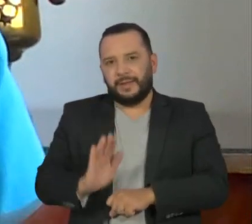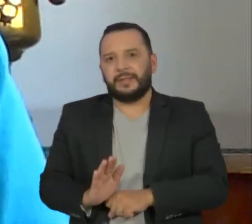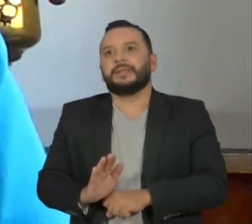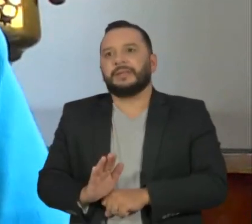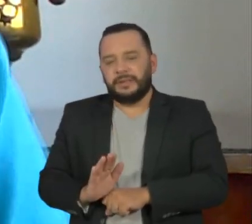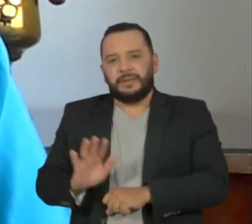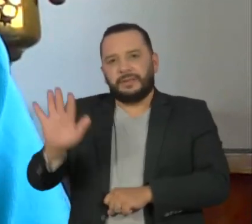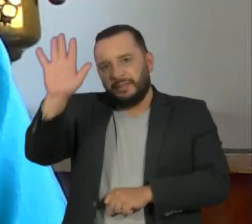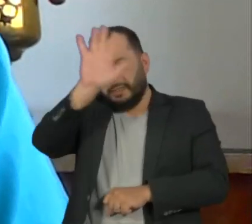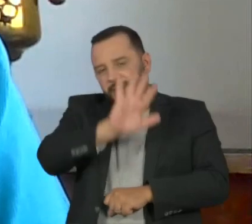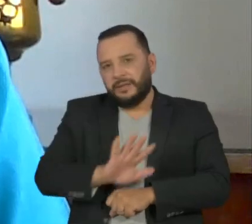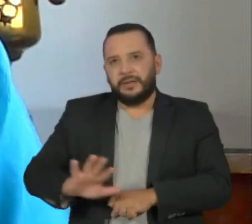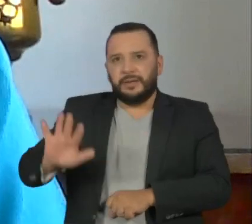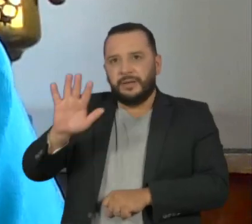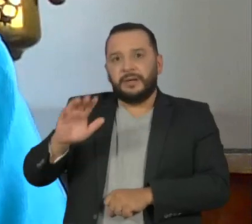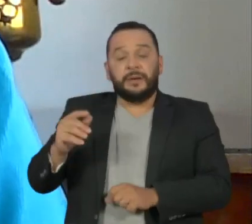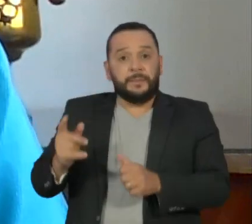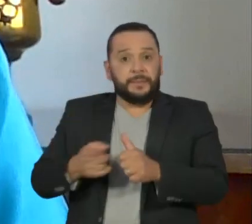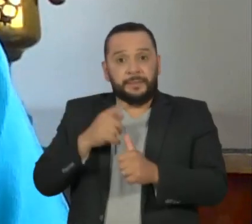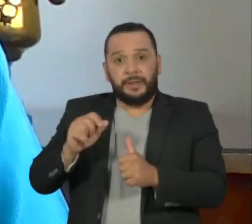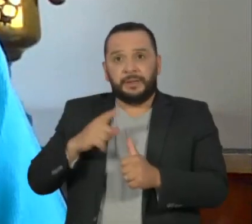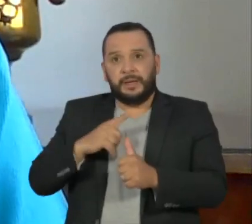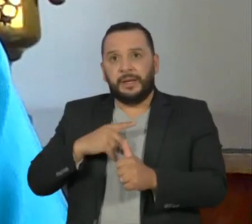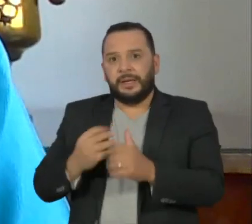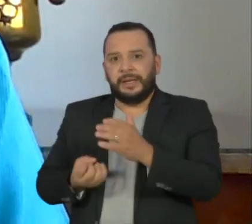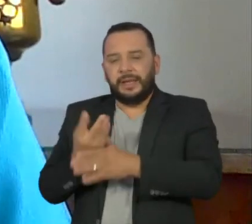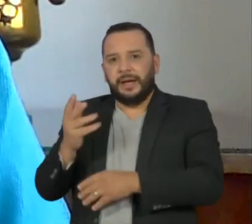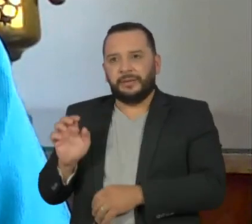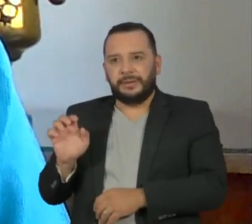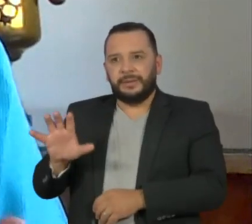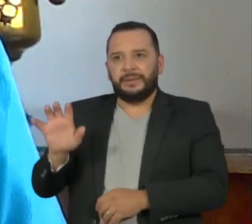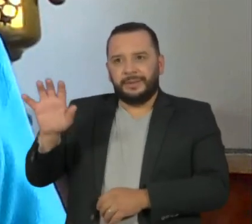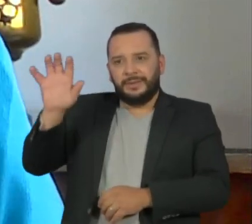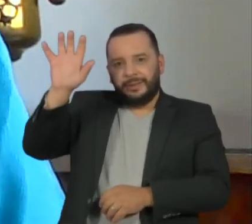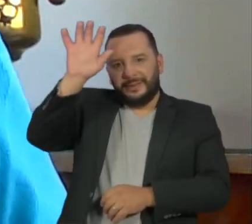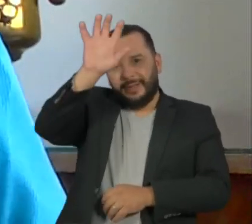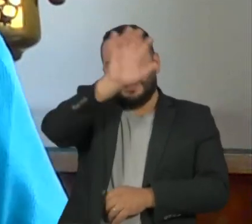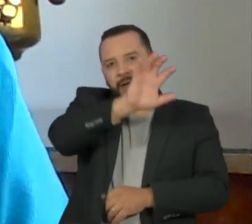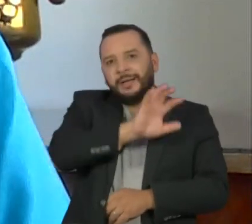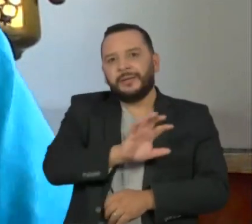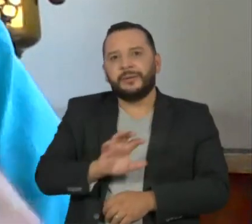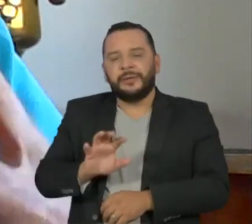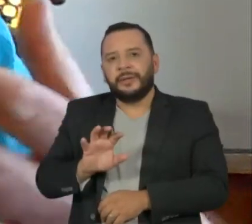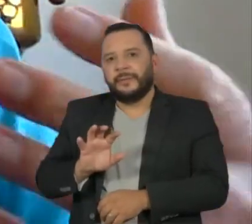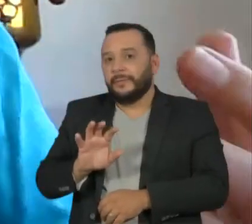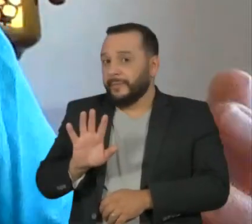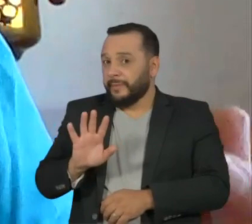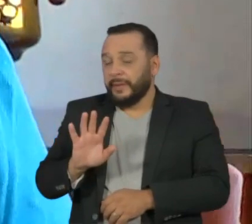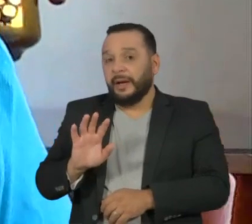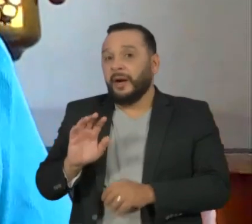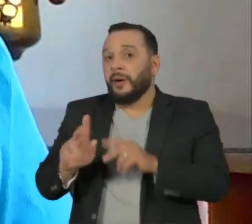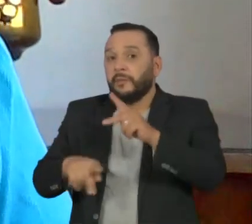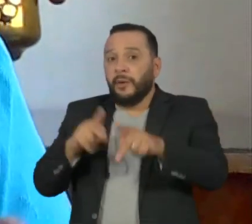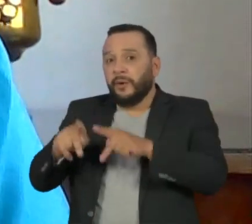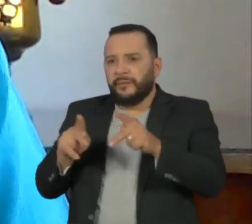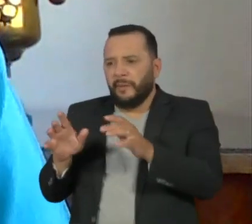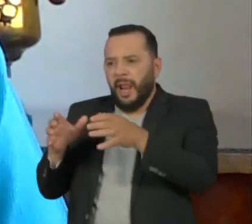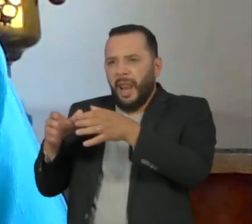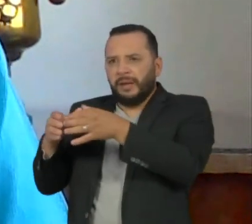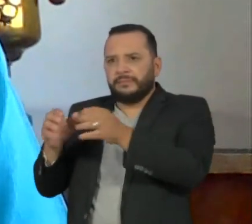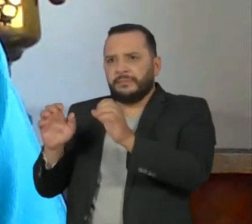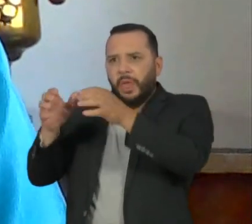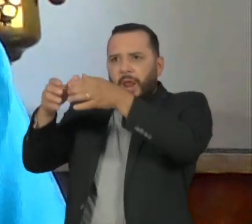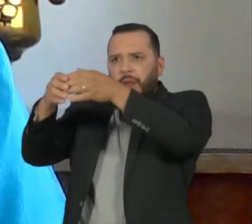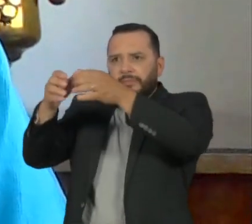ter precedido a nação, ou seja, o Estado ter ocorrido antes da nação, fez com que a população como um todo